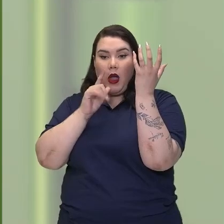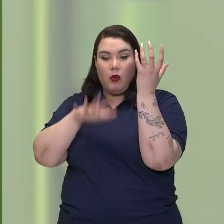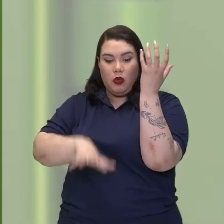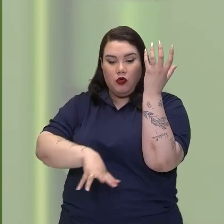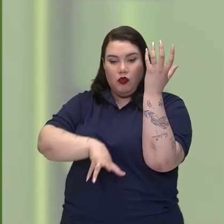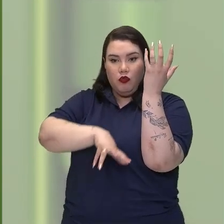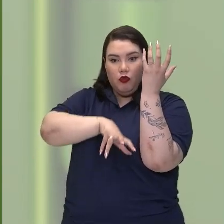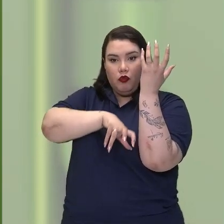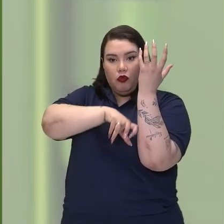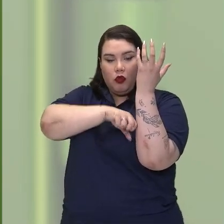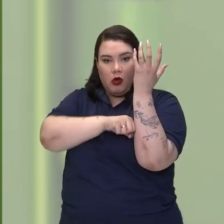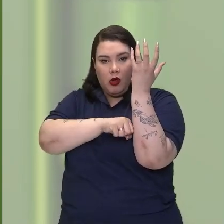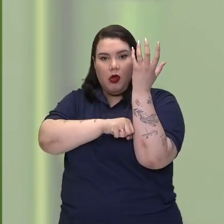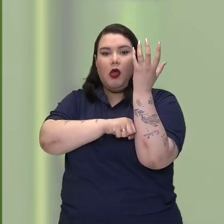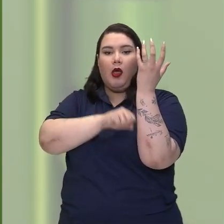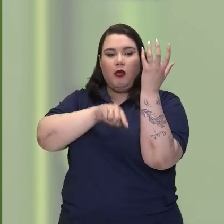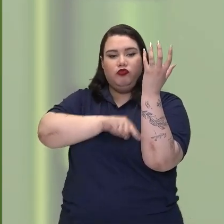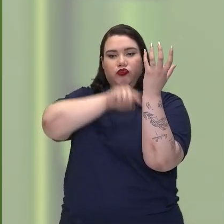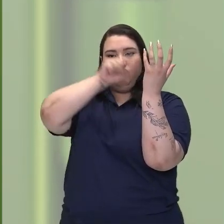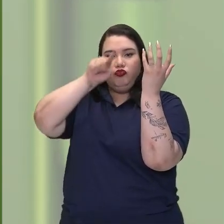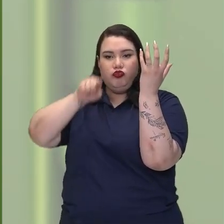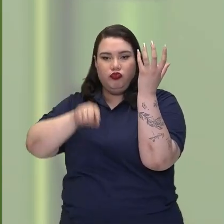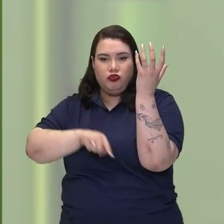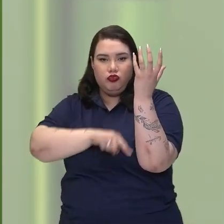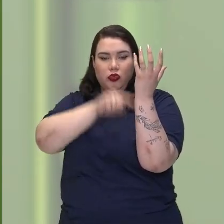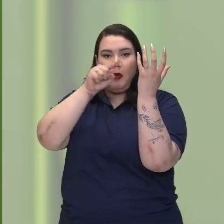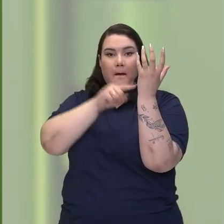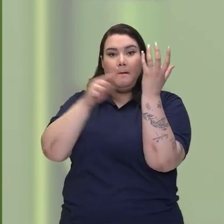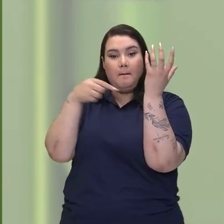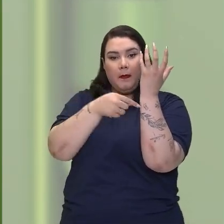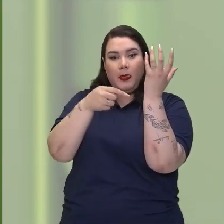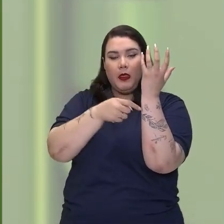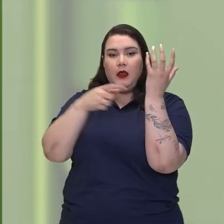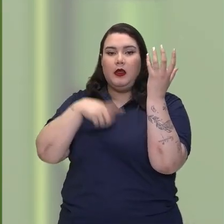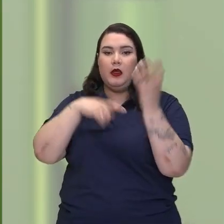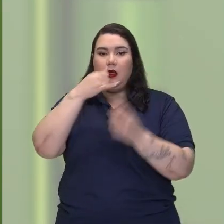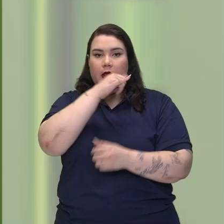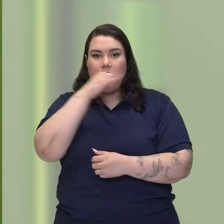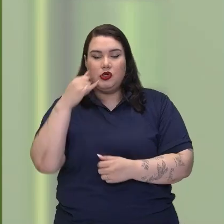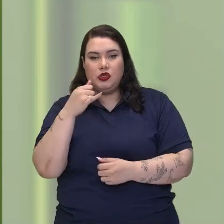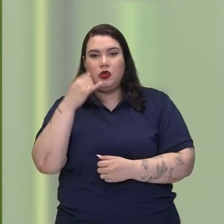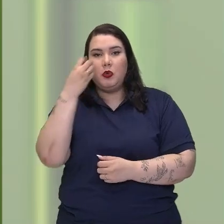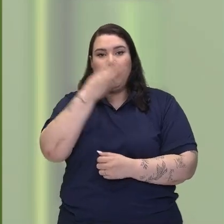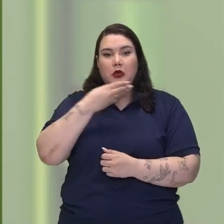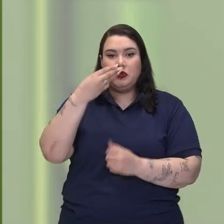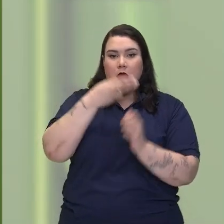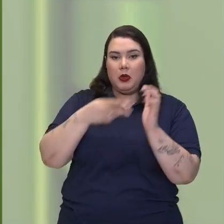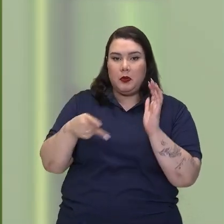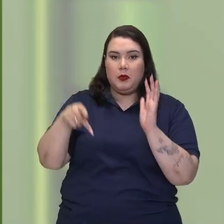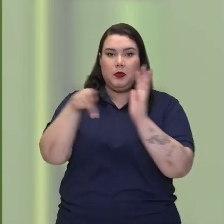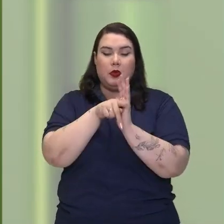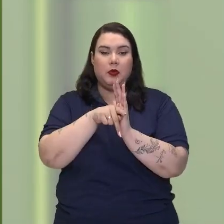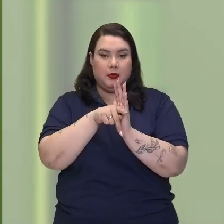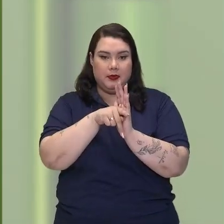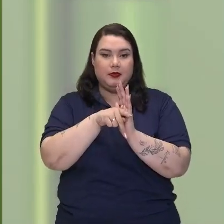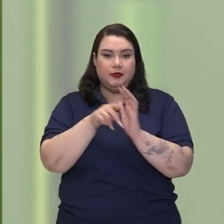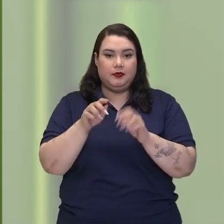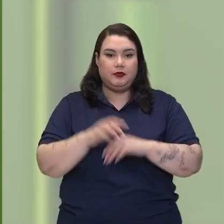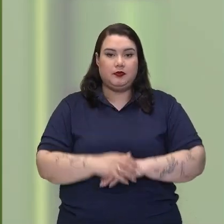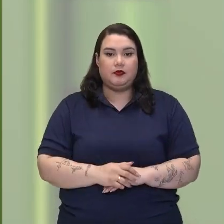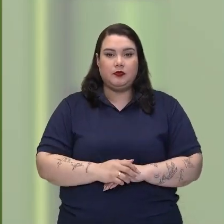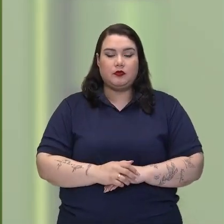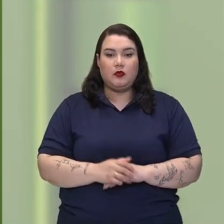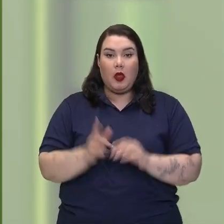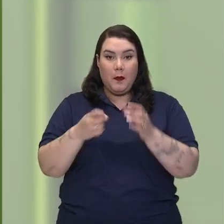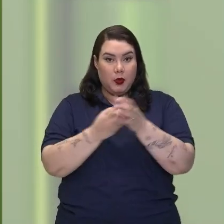nesse processo ela obtém a sua energia, a glicose e o açúcar, tá? Esses são os produtores. Os